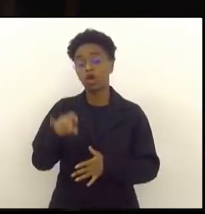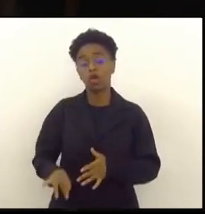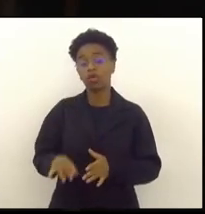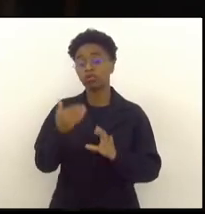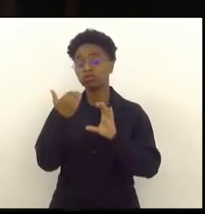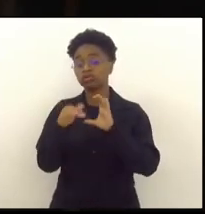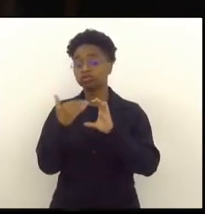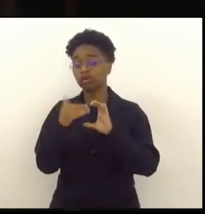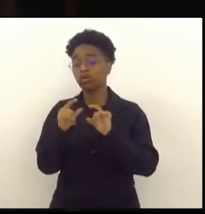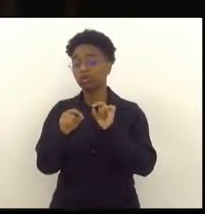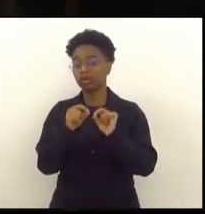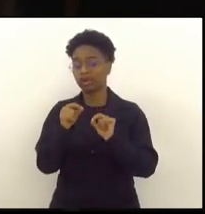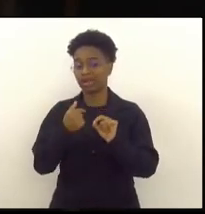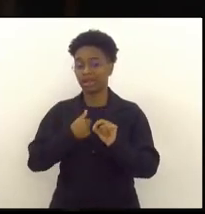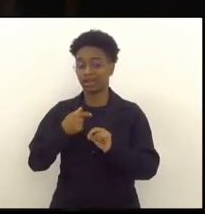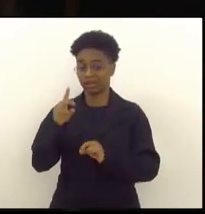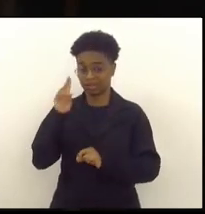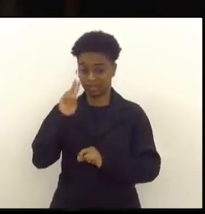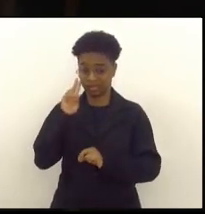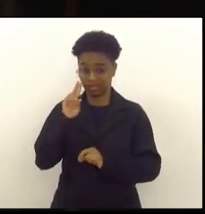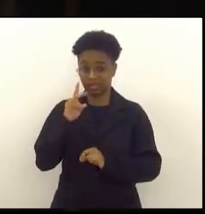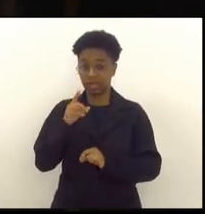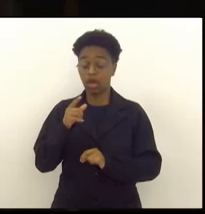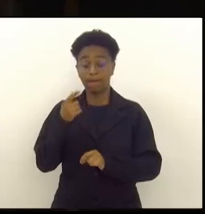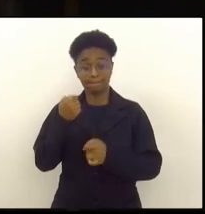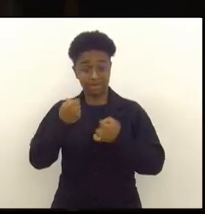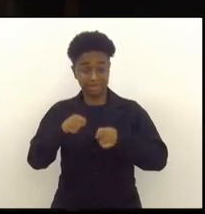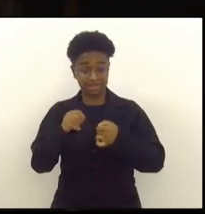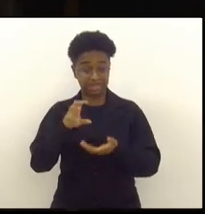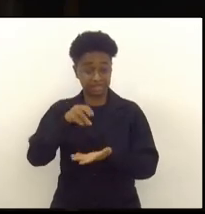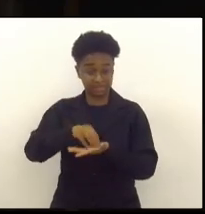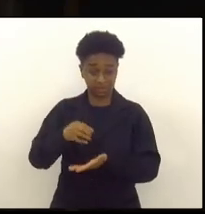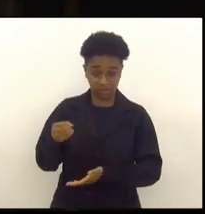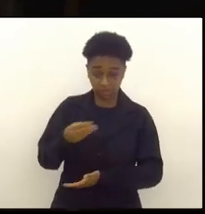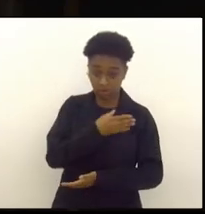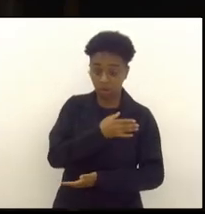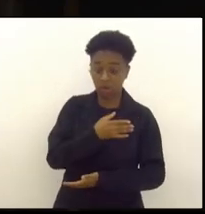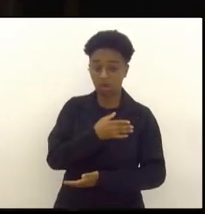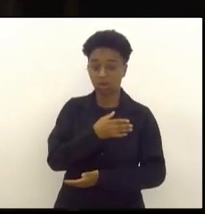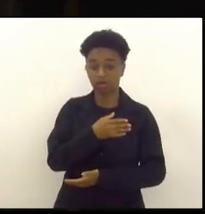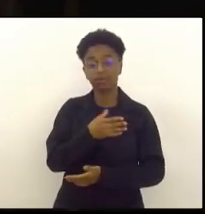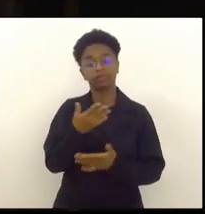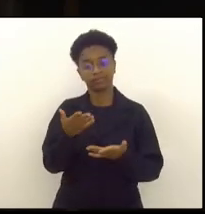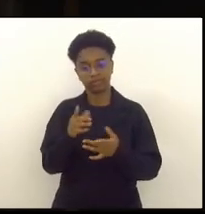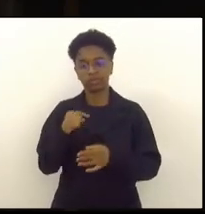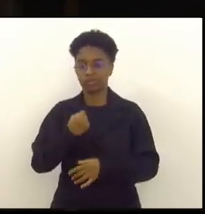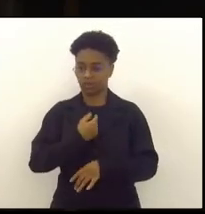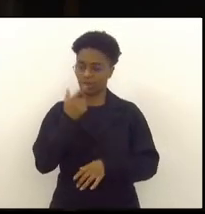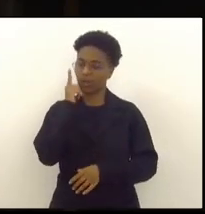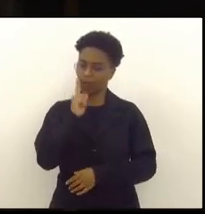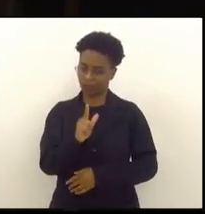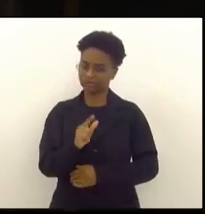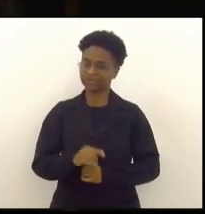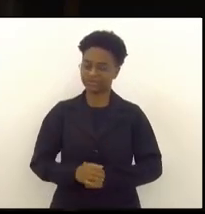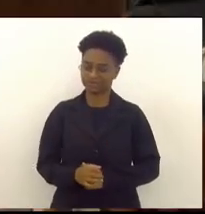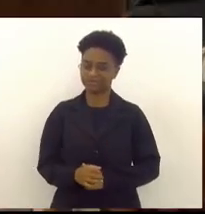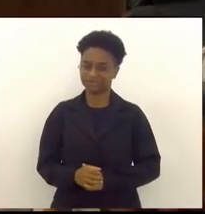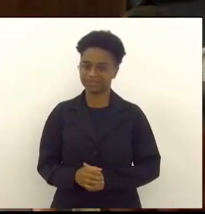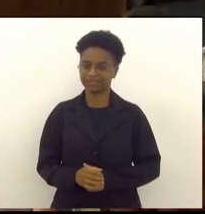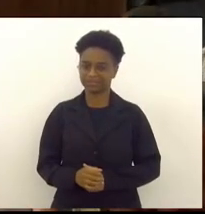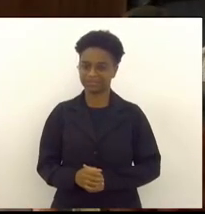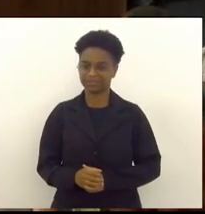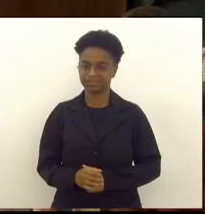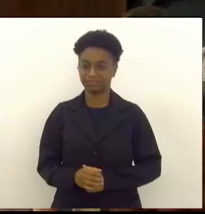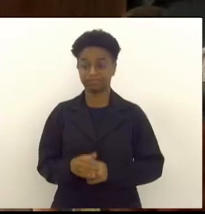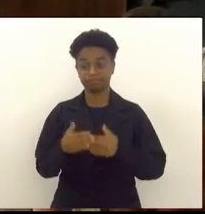ir embora da PTM. Lembra de uma sede nova. Né? Foi duro, mas a gente conseguiu, Sirlene. Né? Então, assim,